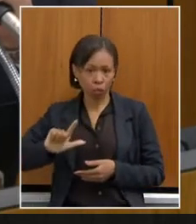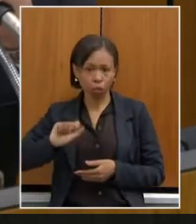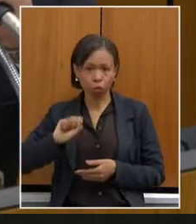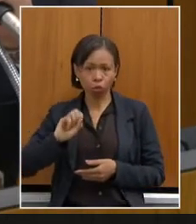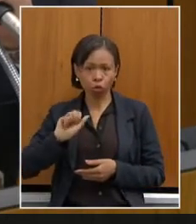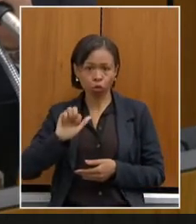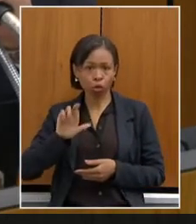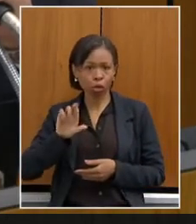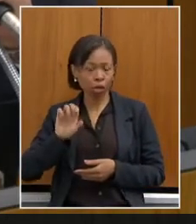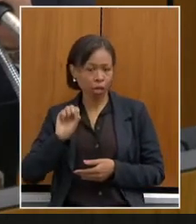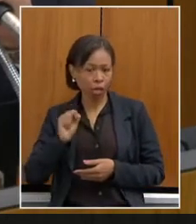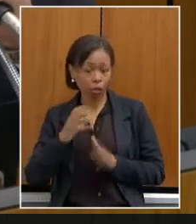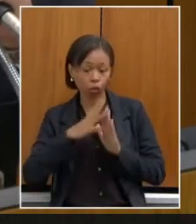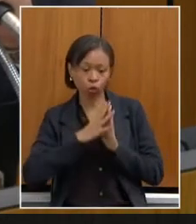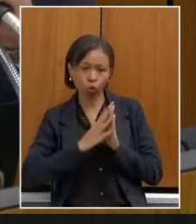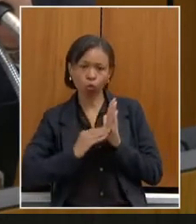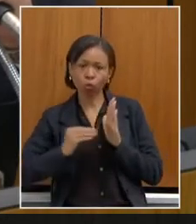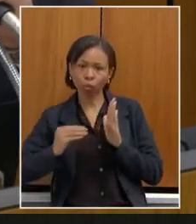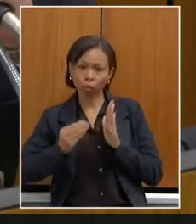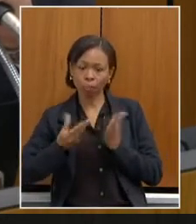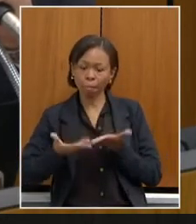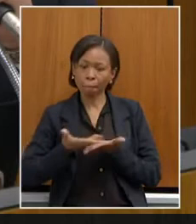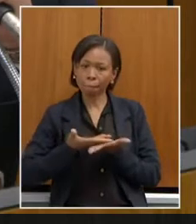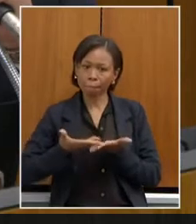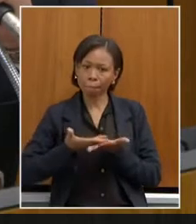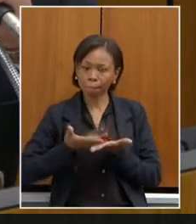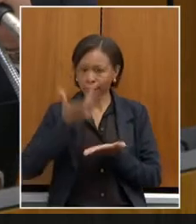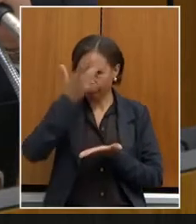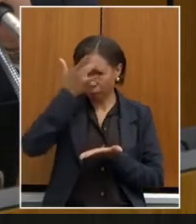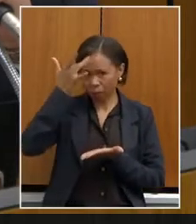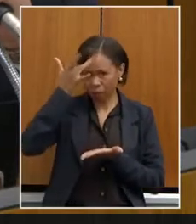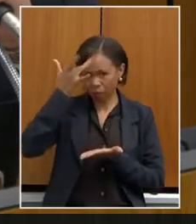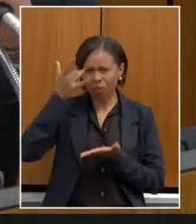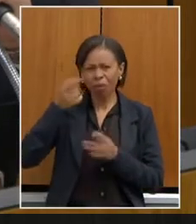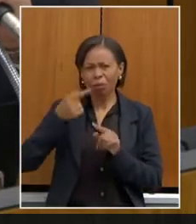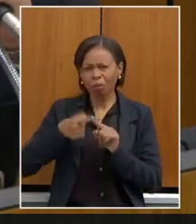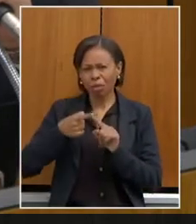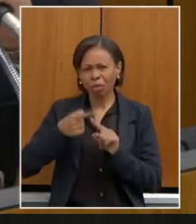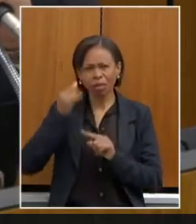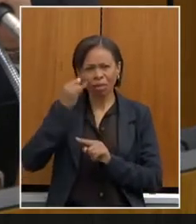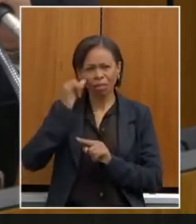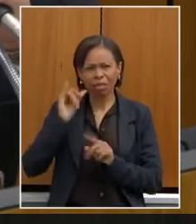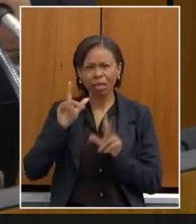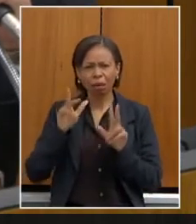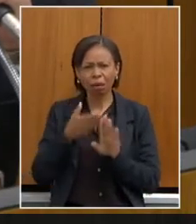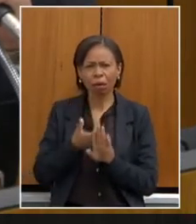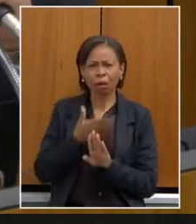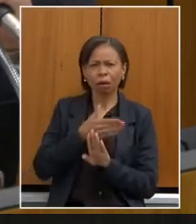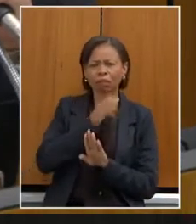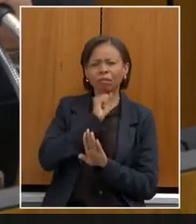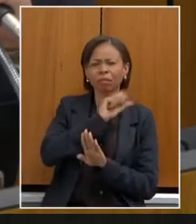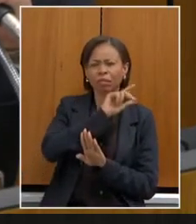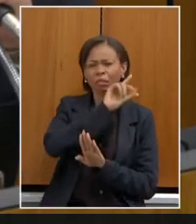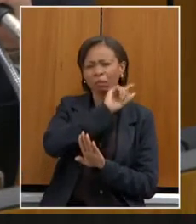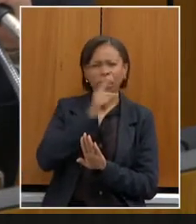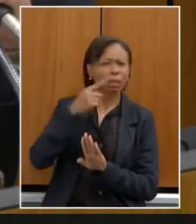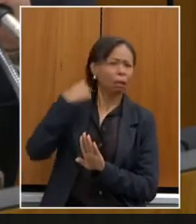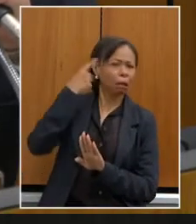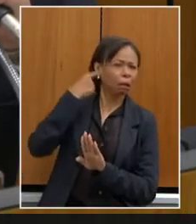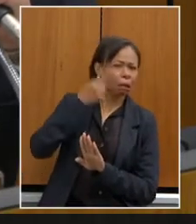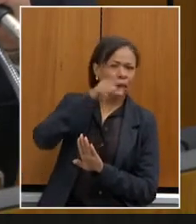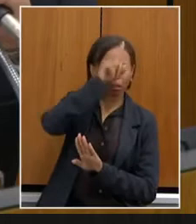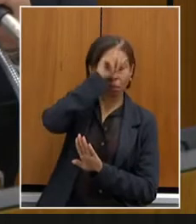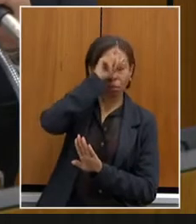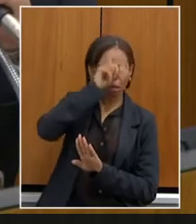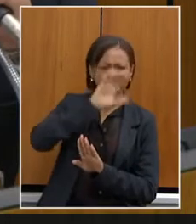saúde mental para a gente virar a página daquele hospital manicomial antigo e ser um hospital de leito psiquiátrico e a gente vem tratando